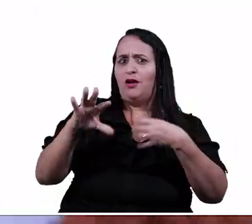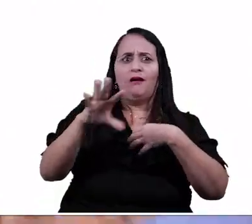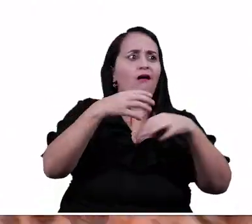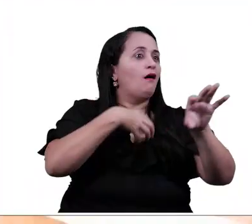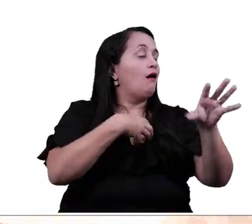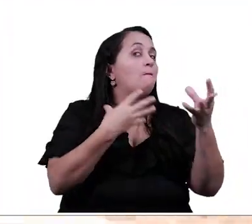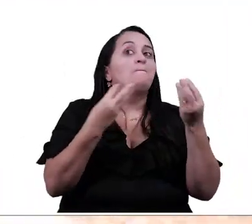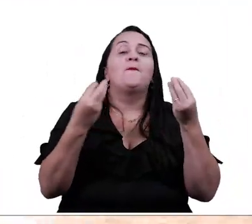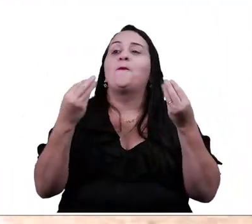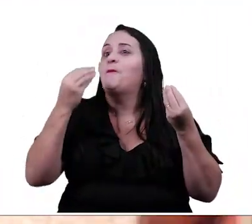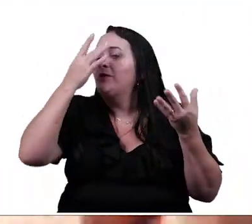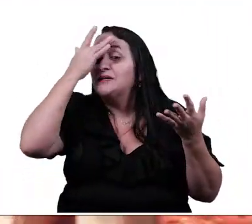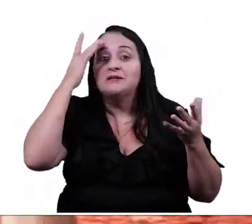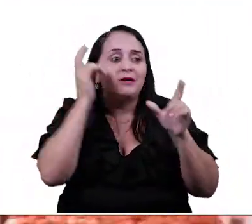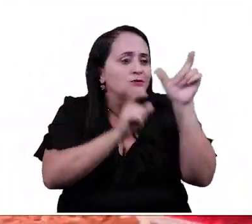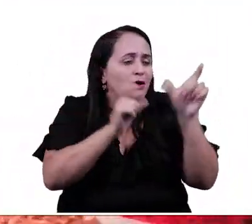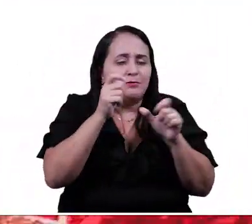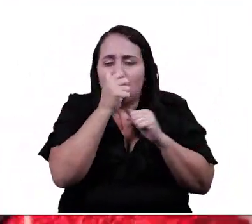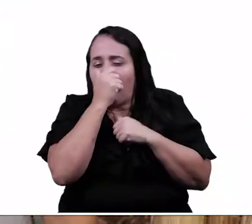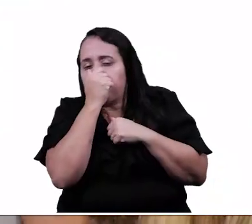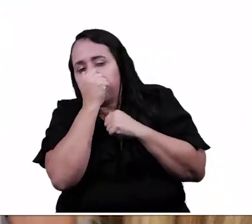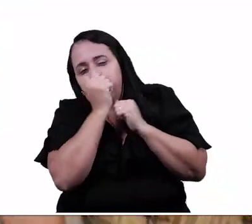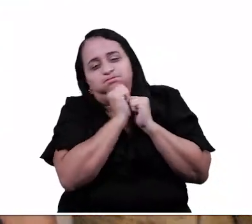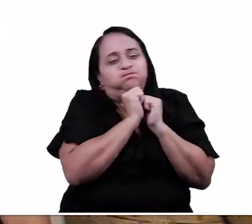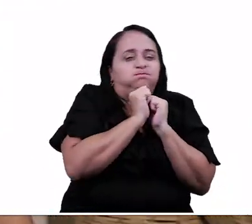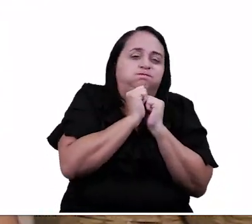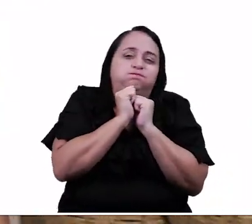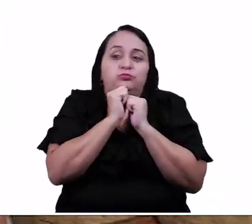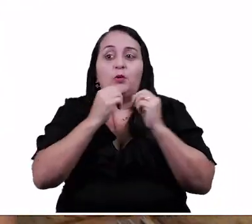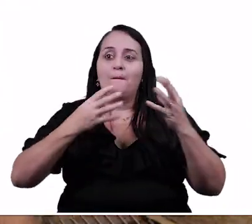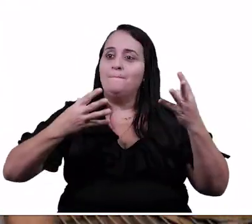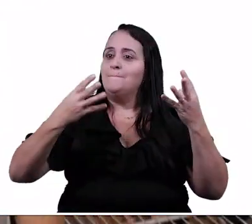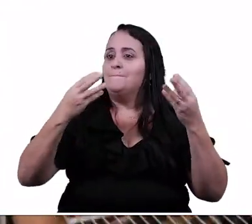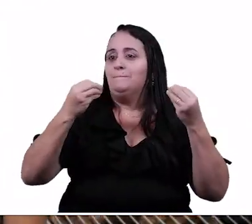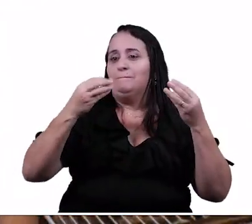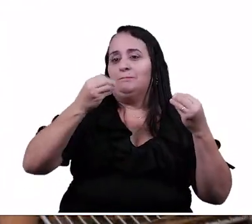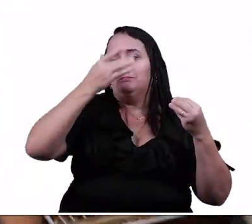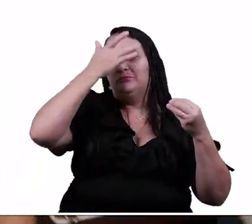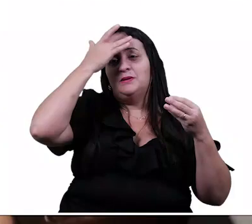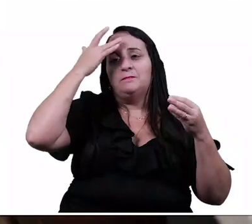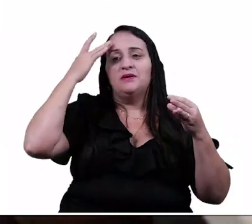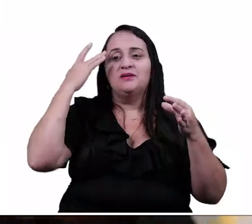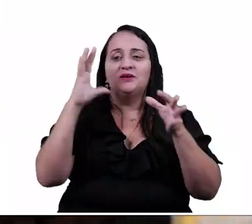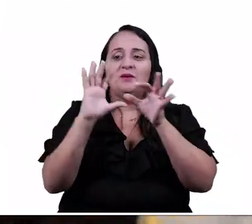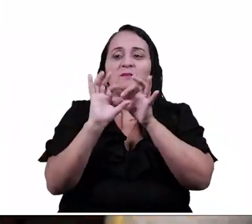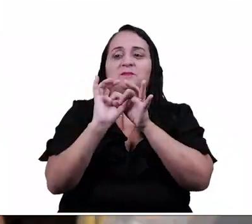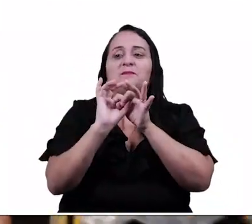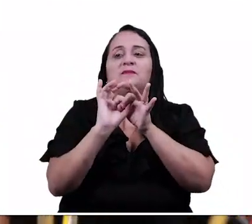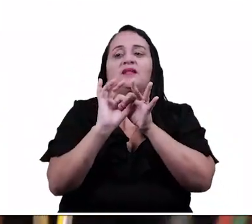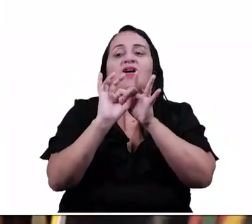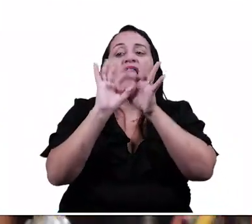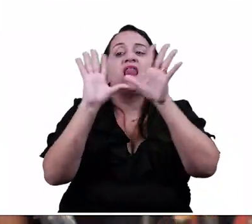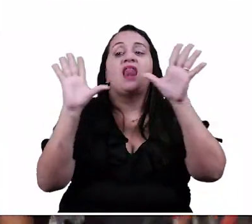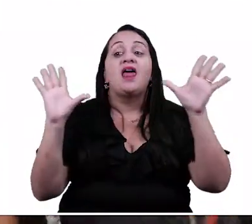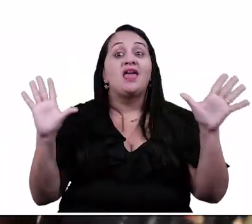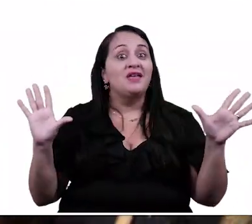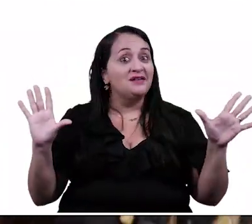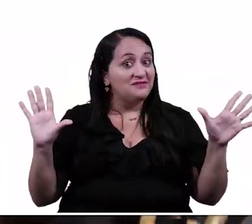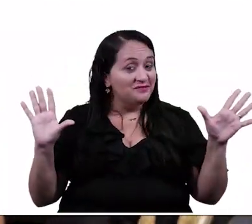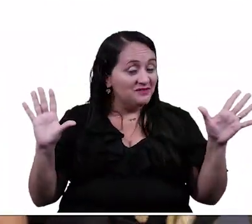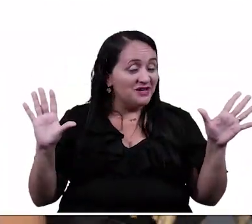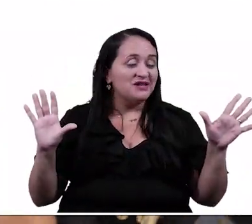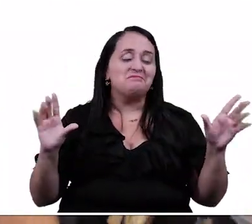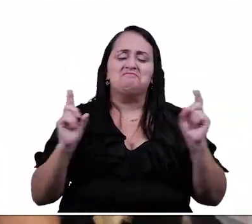calor humano, né? Porque aqui é um lugar de imensa muvuca, muita gente, comércio livre. E é isso.